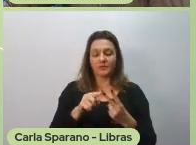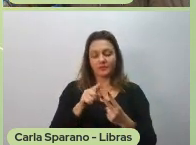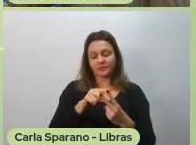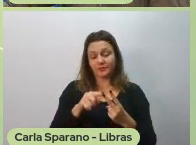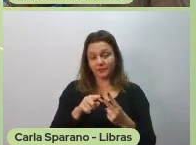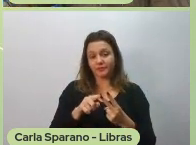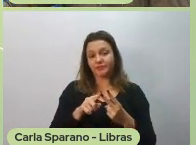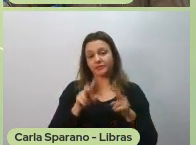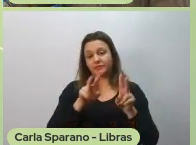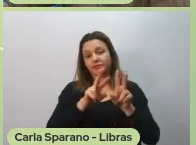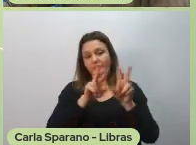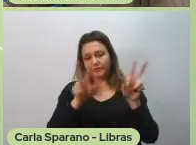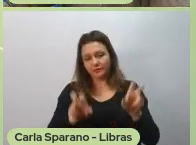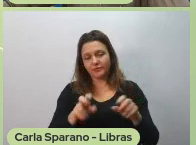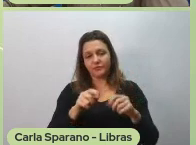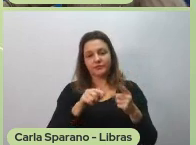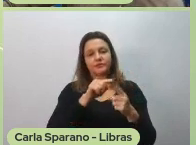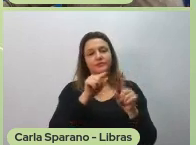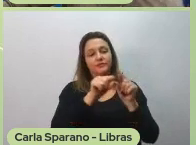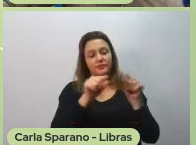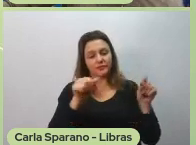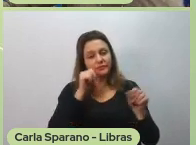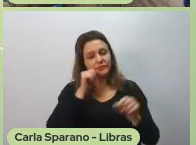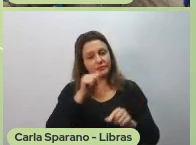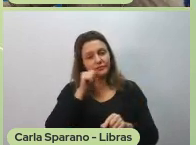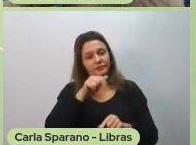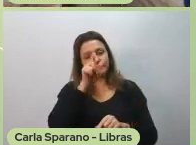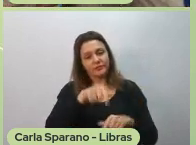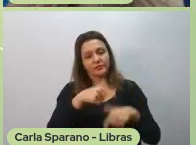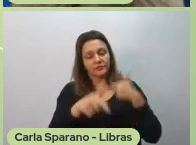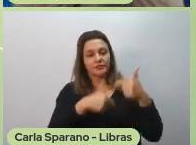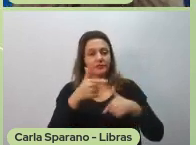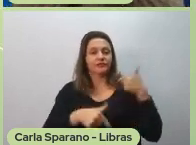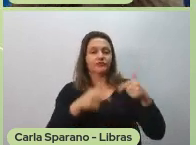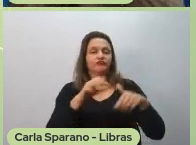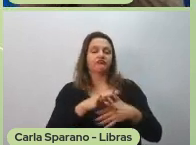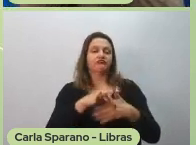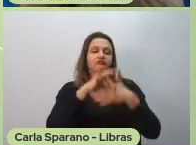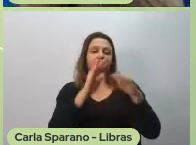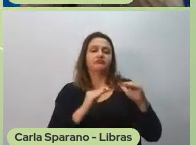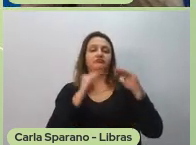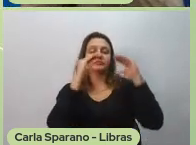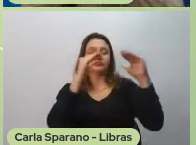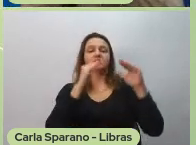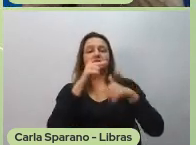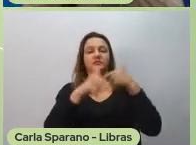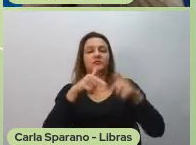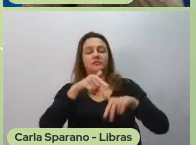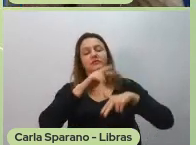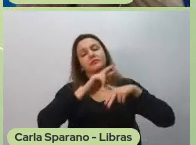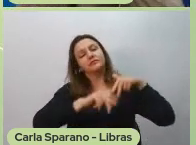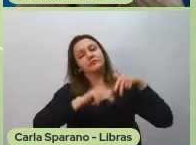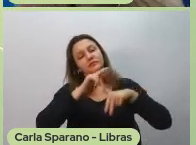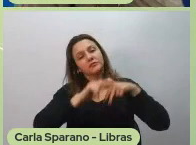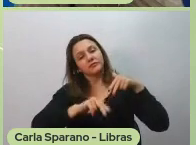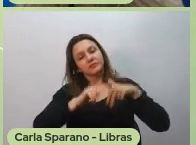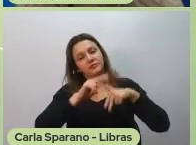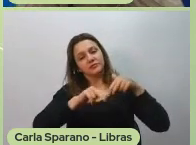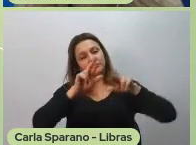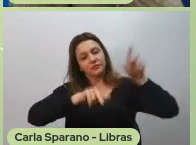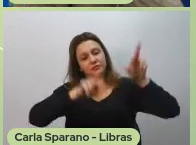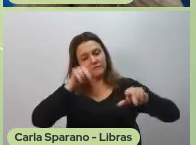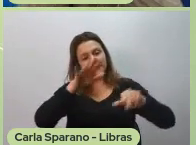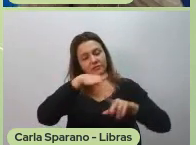que trabalha em entidades que têm essa finalidade de inclusão e diversidade em tecnologia, e ela me disse